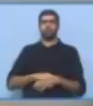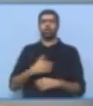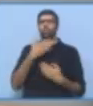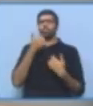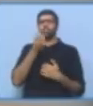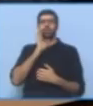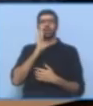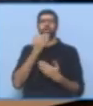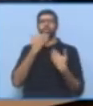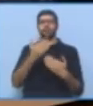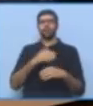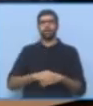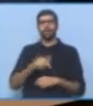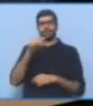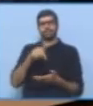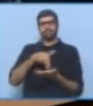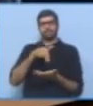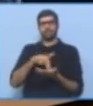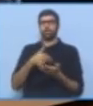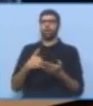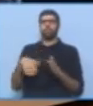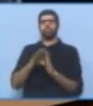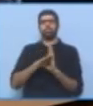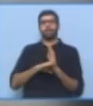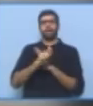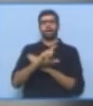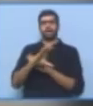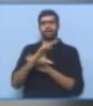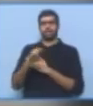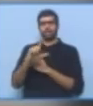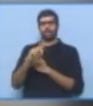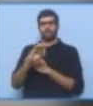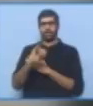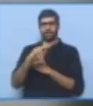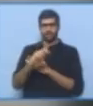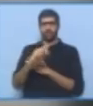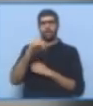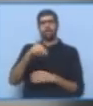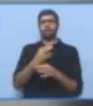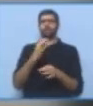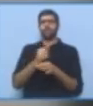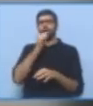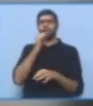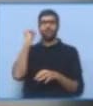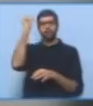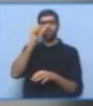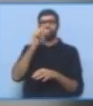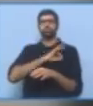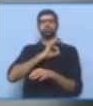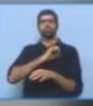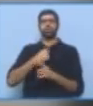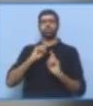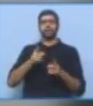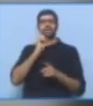por estarem aqui no programa Eclésia. Esta é a festa do batismo do Senhor. Começamos